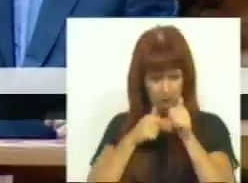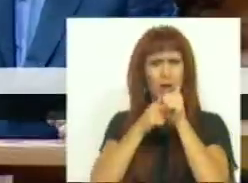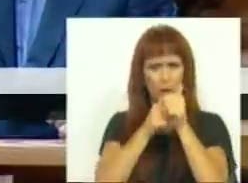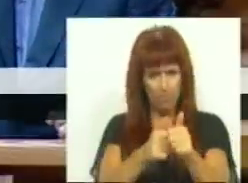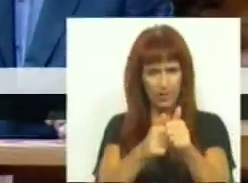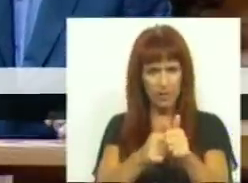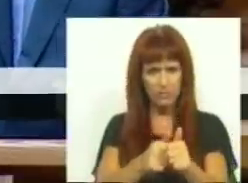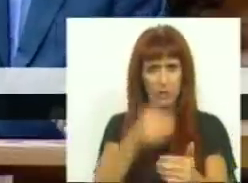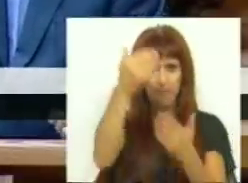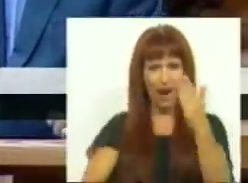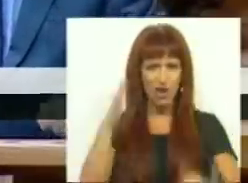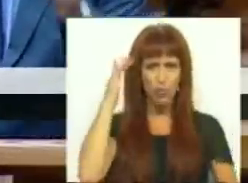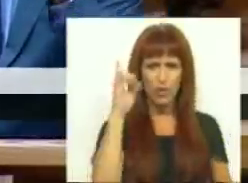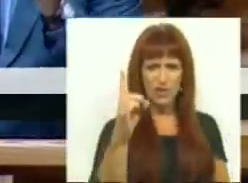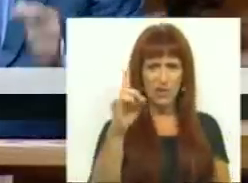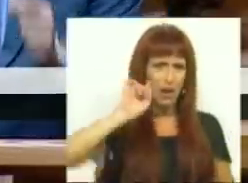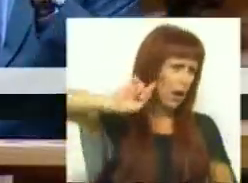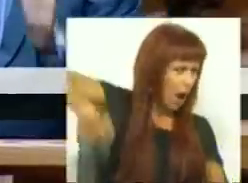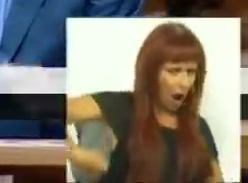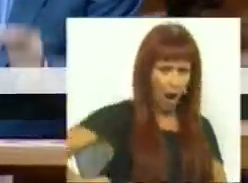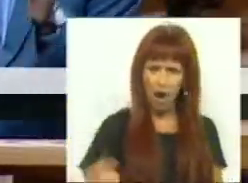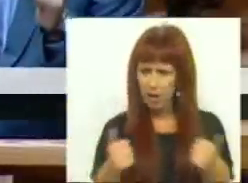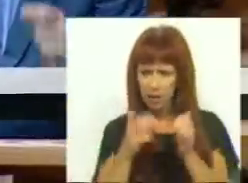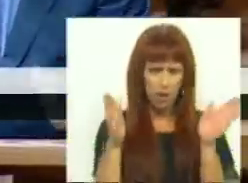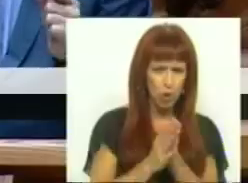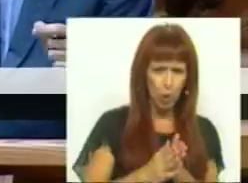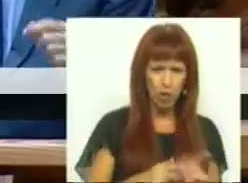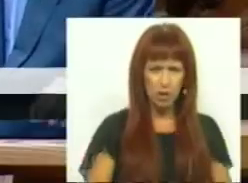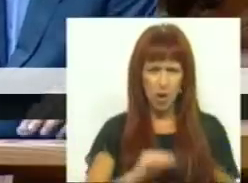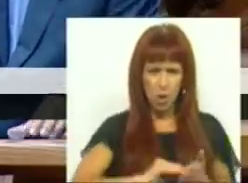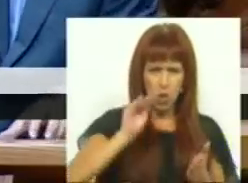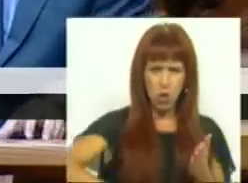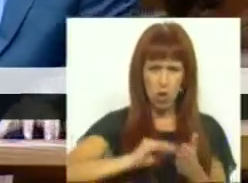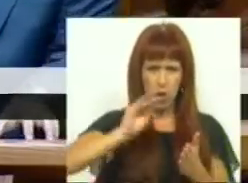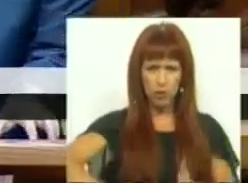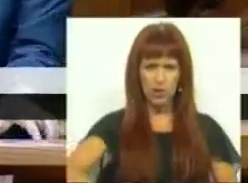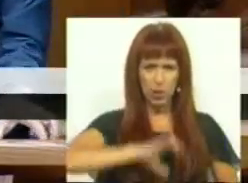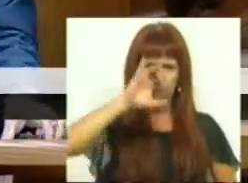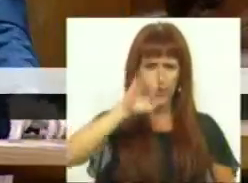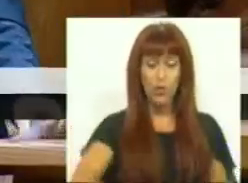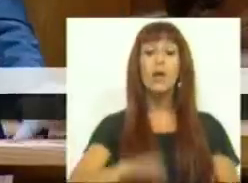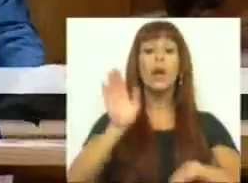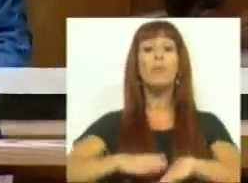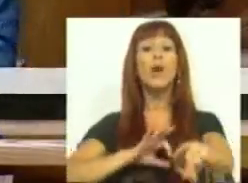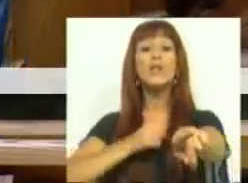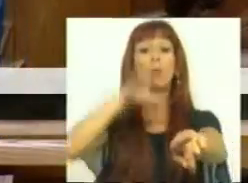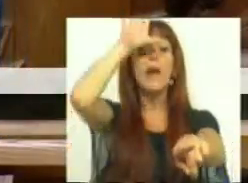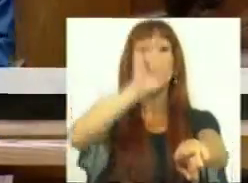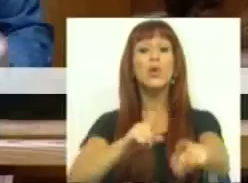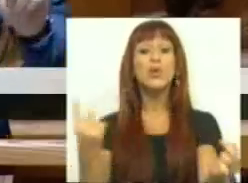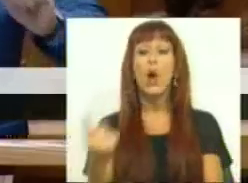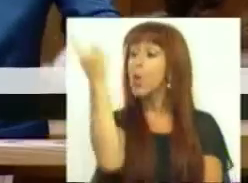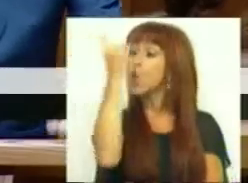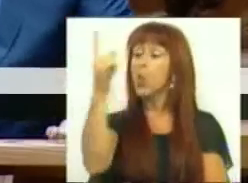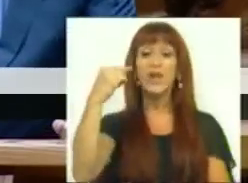cumprir, página 6. Violaram todos os contratos de confiança. E por isso, Sr. Primeiro-Ministro, há